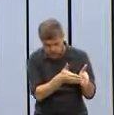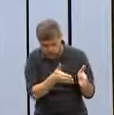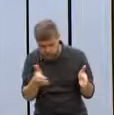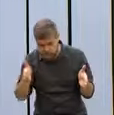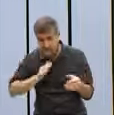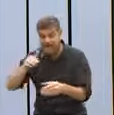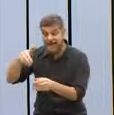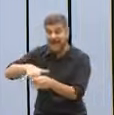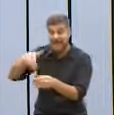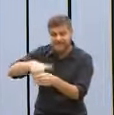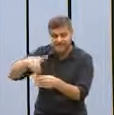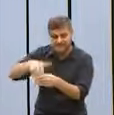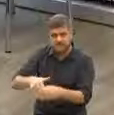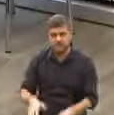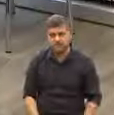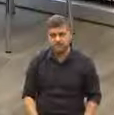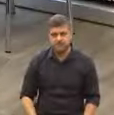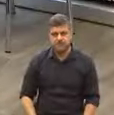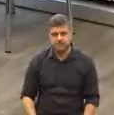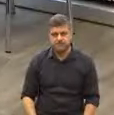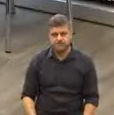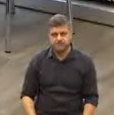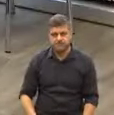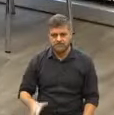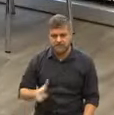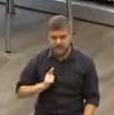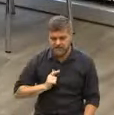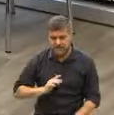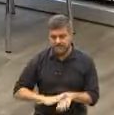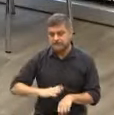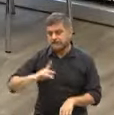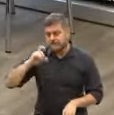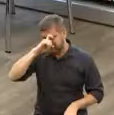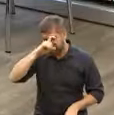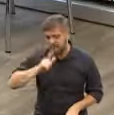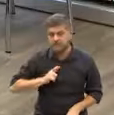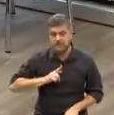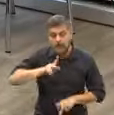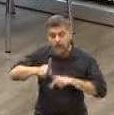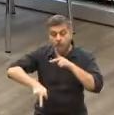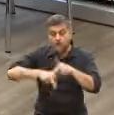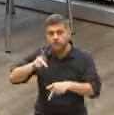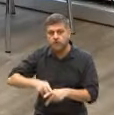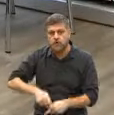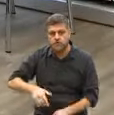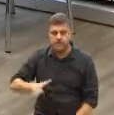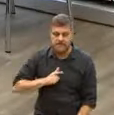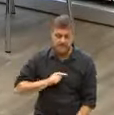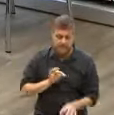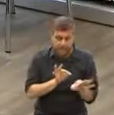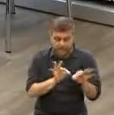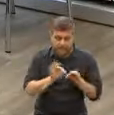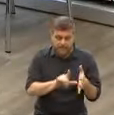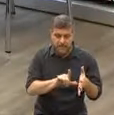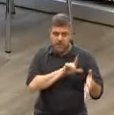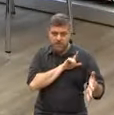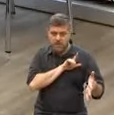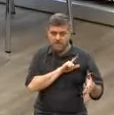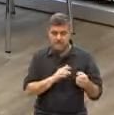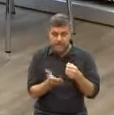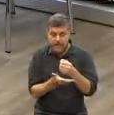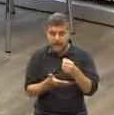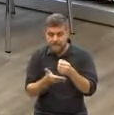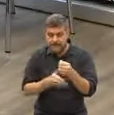de passado tudo isso, a eleição. Então, eu falo que é o pleito mais legitimador, porque você precisa ter o